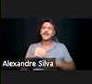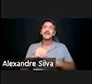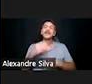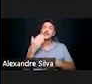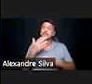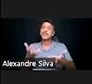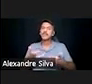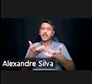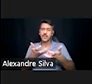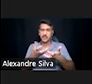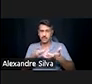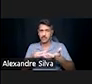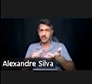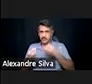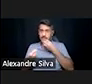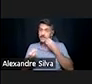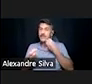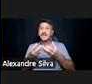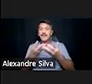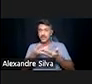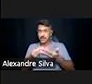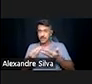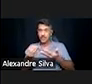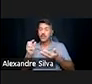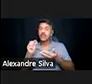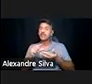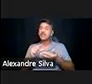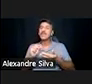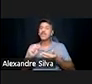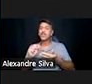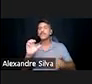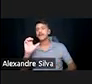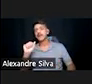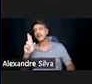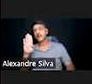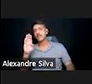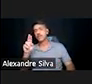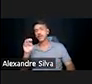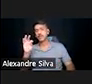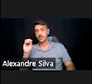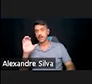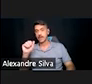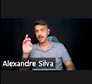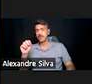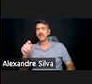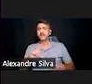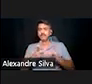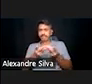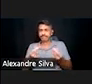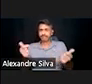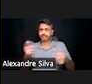um caldo espesso. Aquele espessante geralmente é um carbonato de cálcio triturado de rochas calcárias que